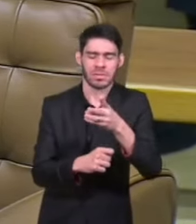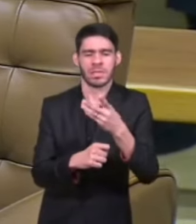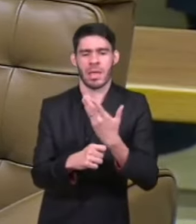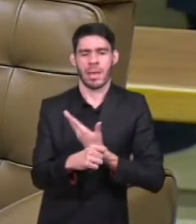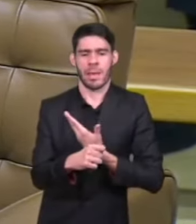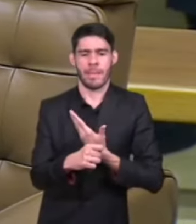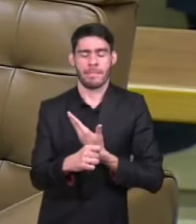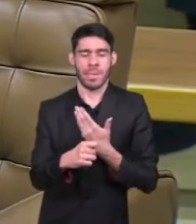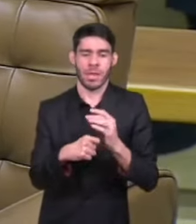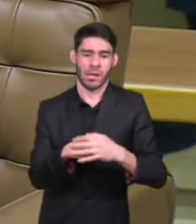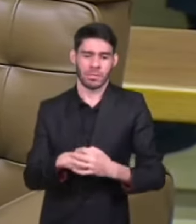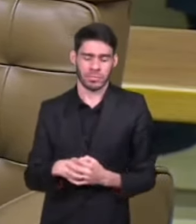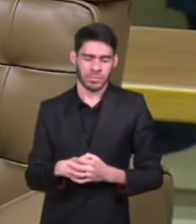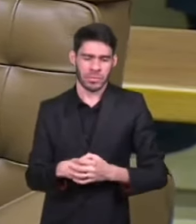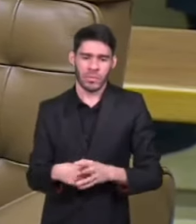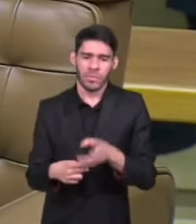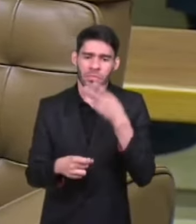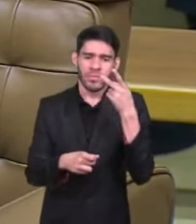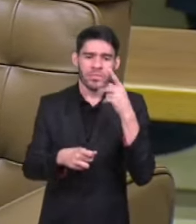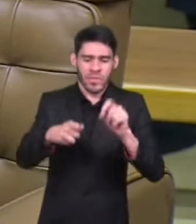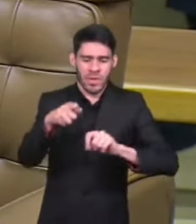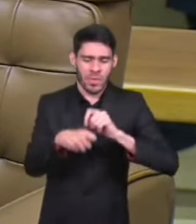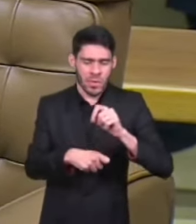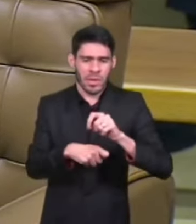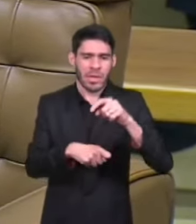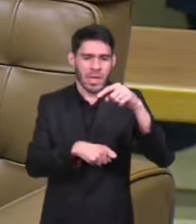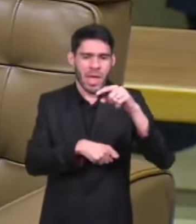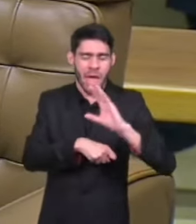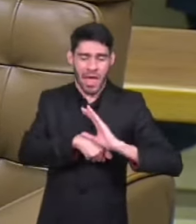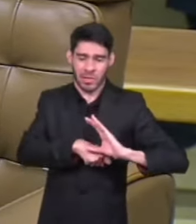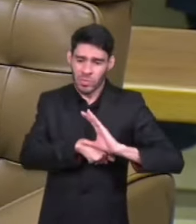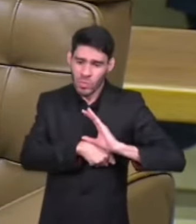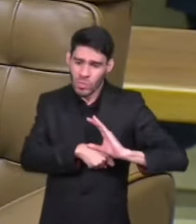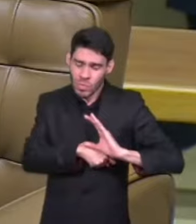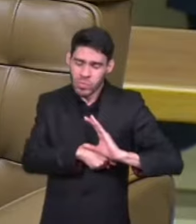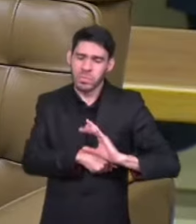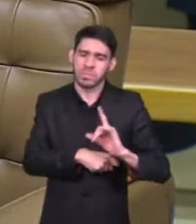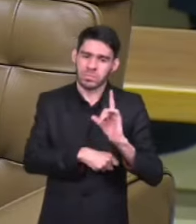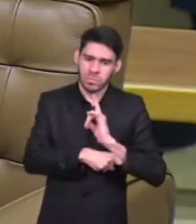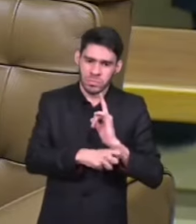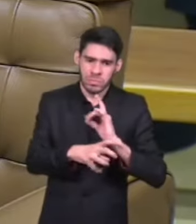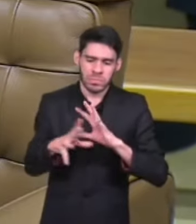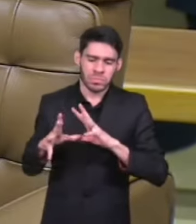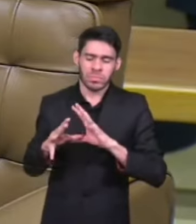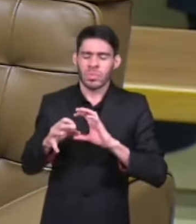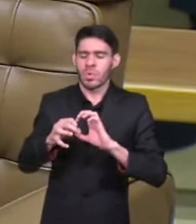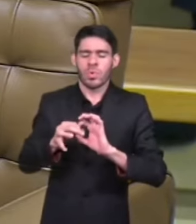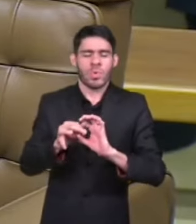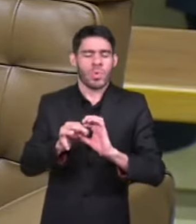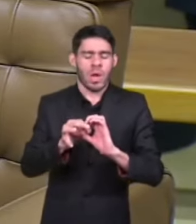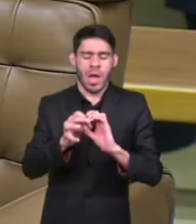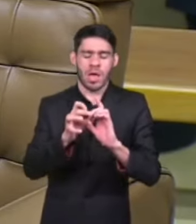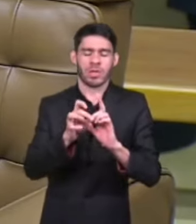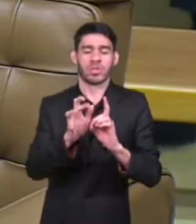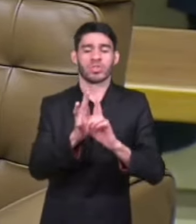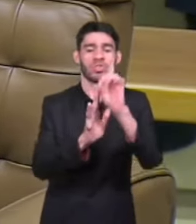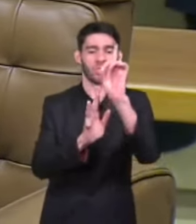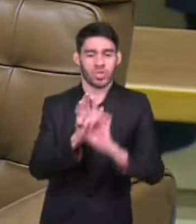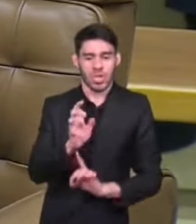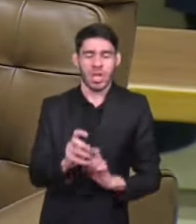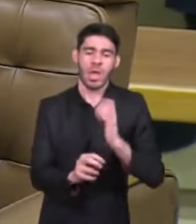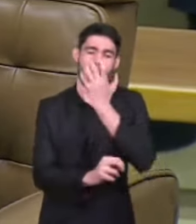Canotilho, que diz que esta é uma Constituição que consagra o Estado de Direito